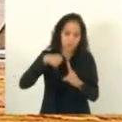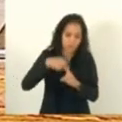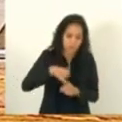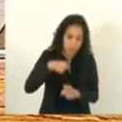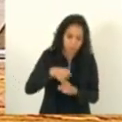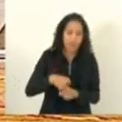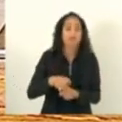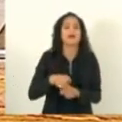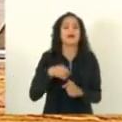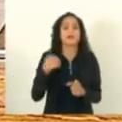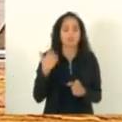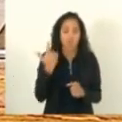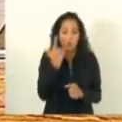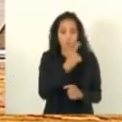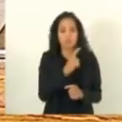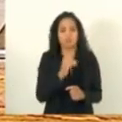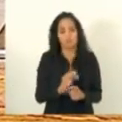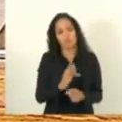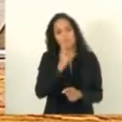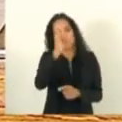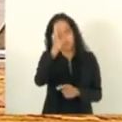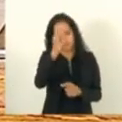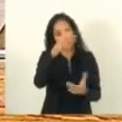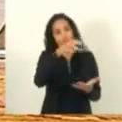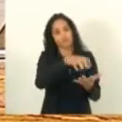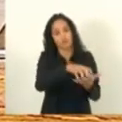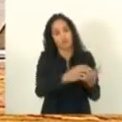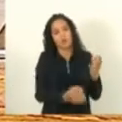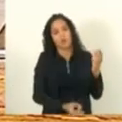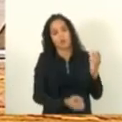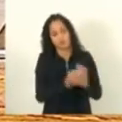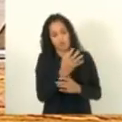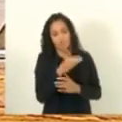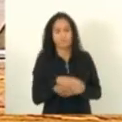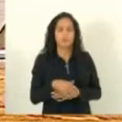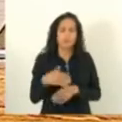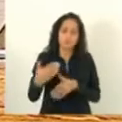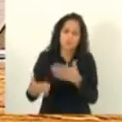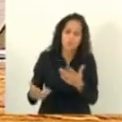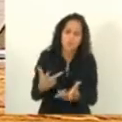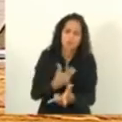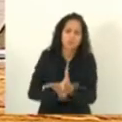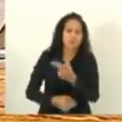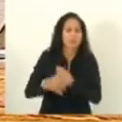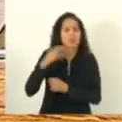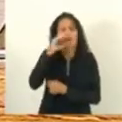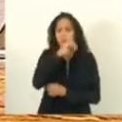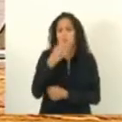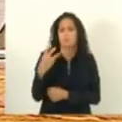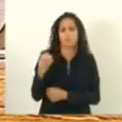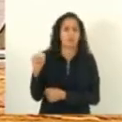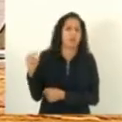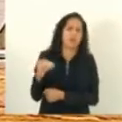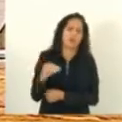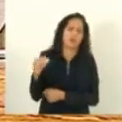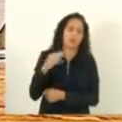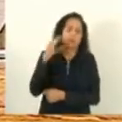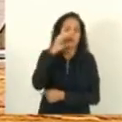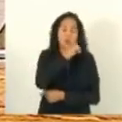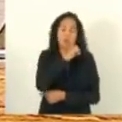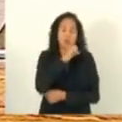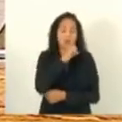um hemocentro. Todo processo de doação leva menos de meia hora, é uma coisa rápida. O sangue